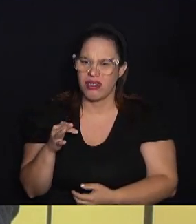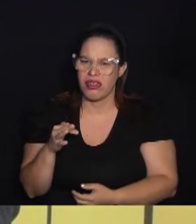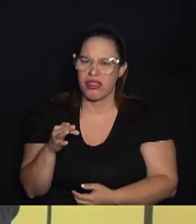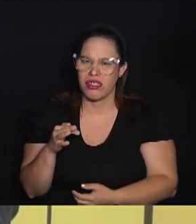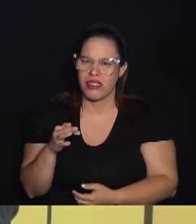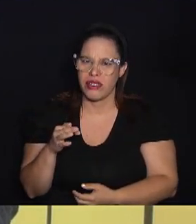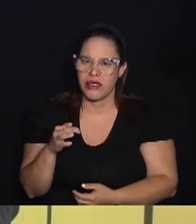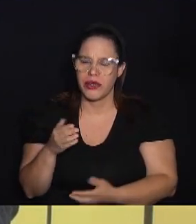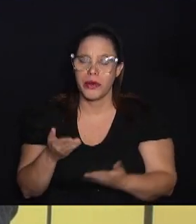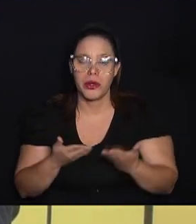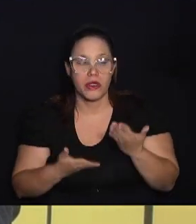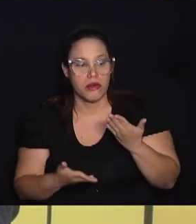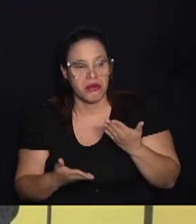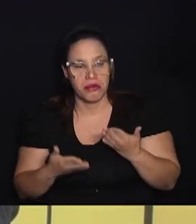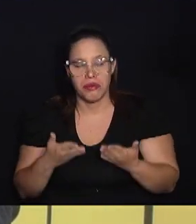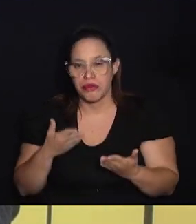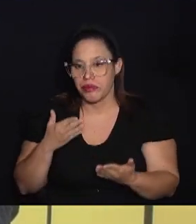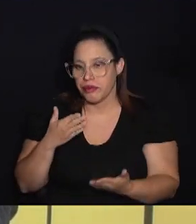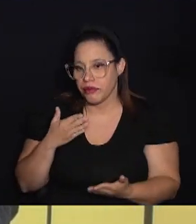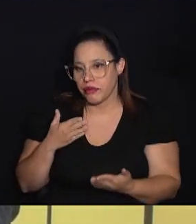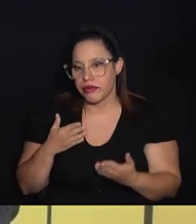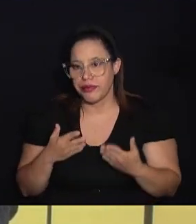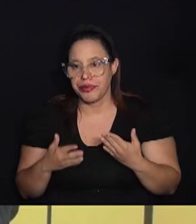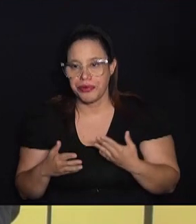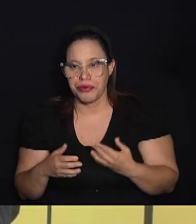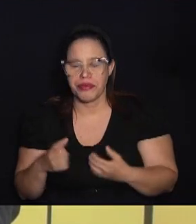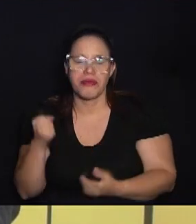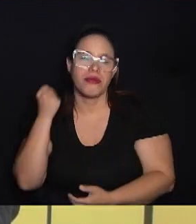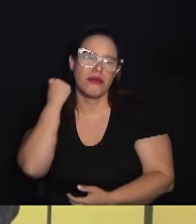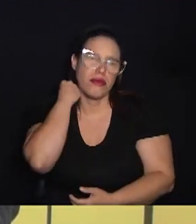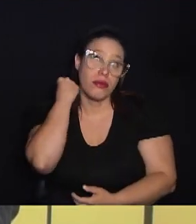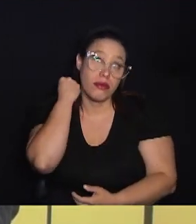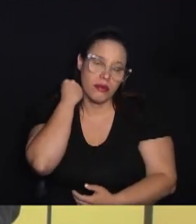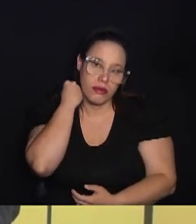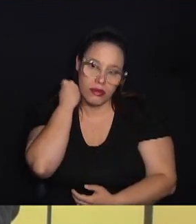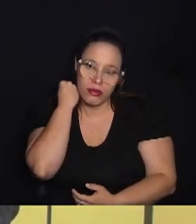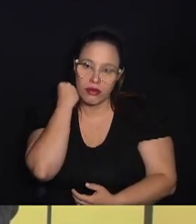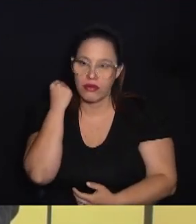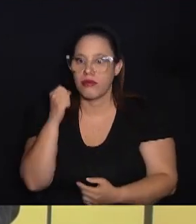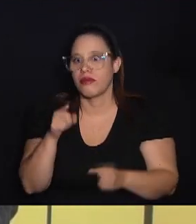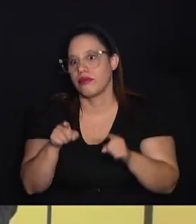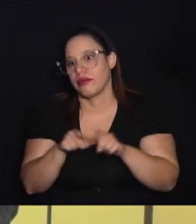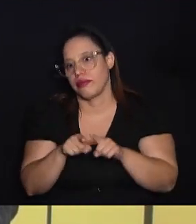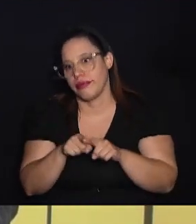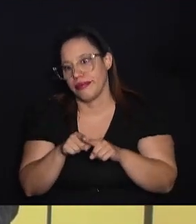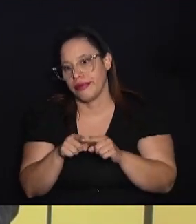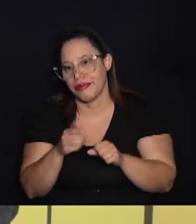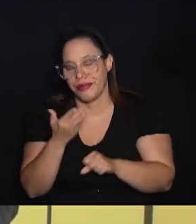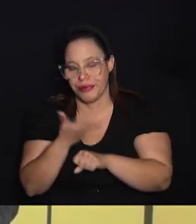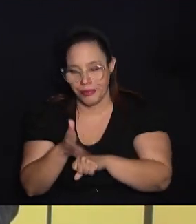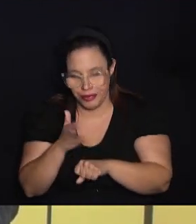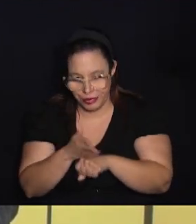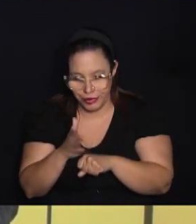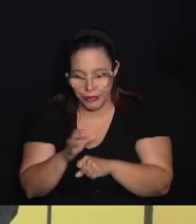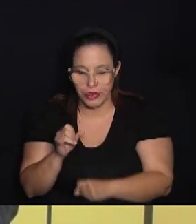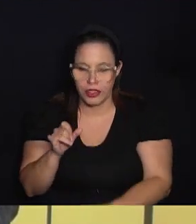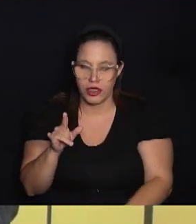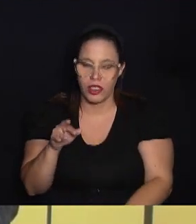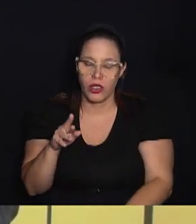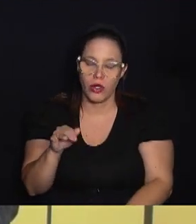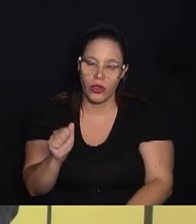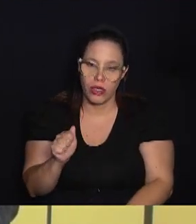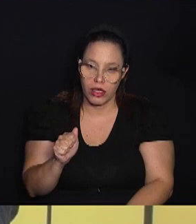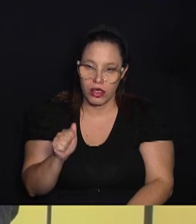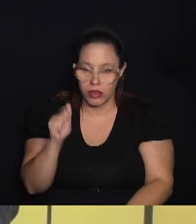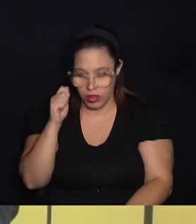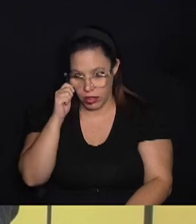o manejo né o gerenciamento aí do stress eh praticando yoga então foi um trabalho que eh